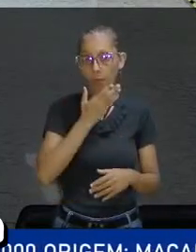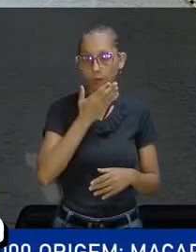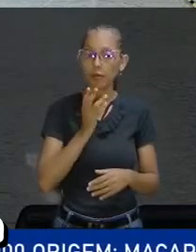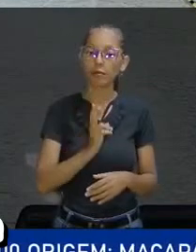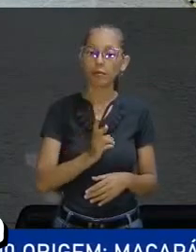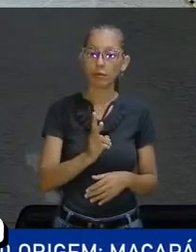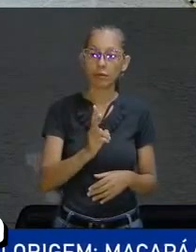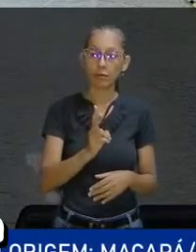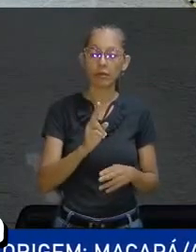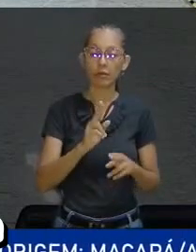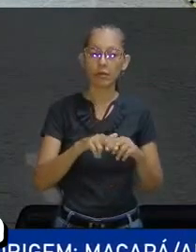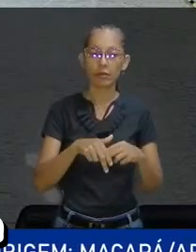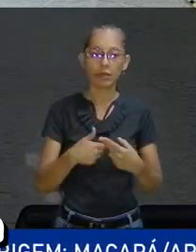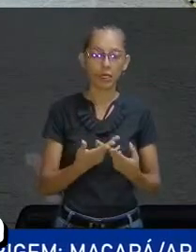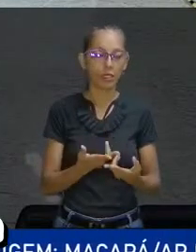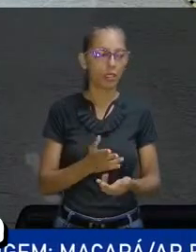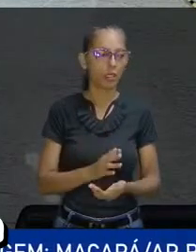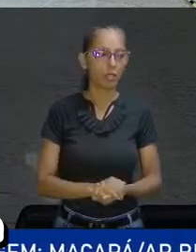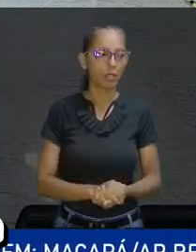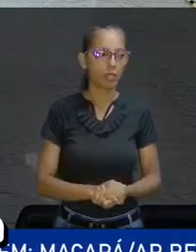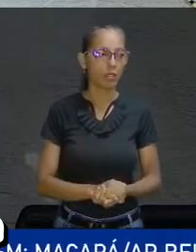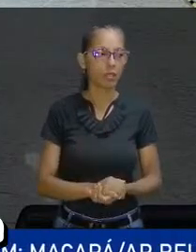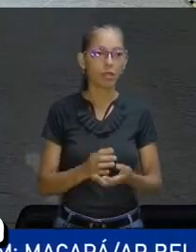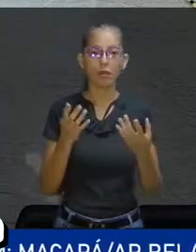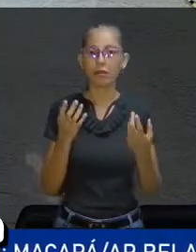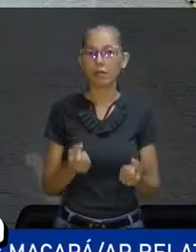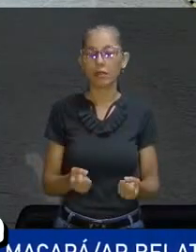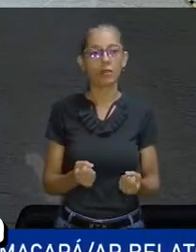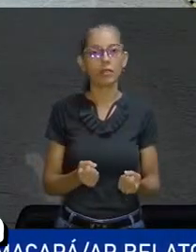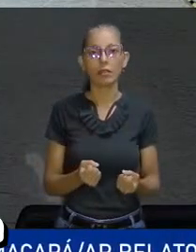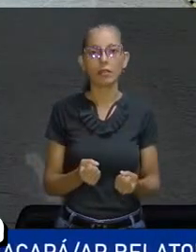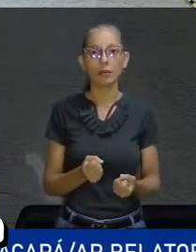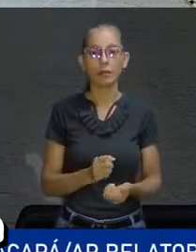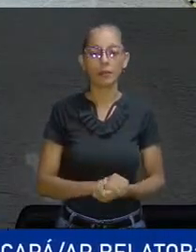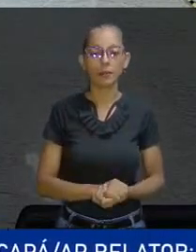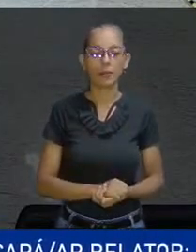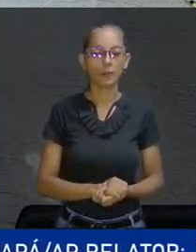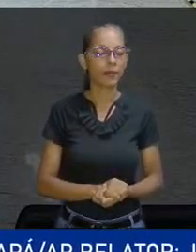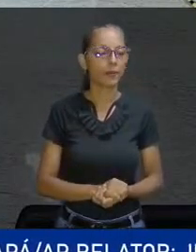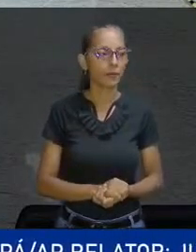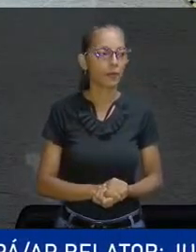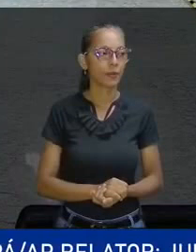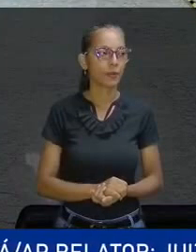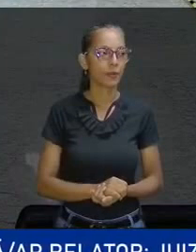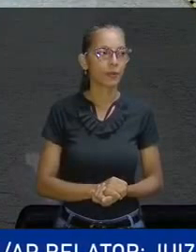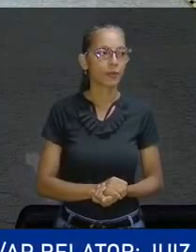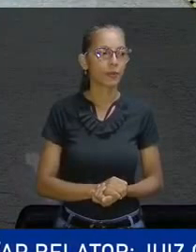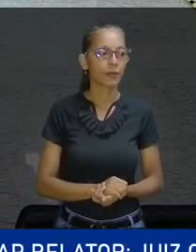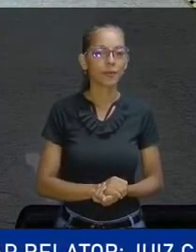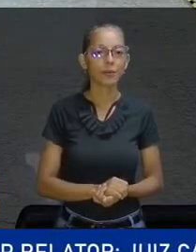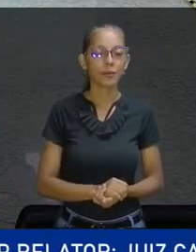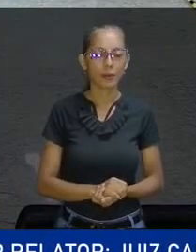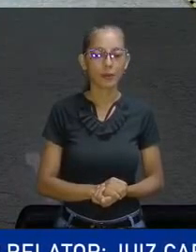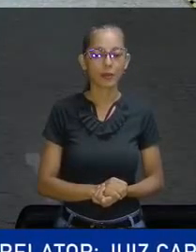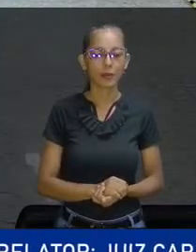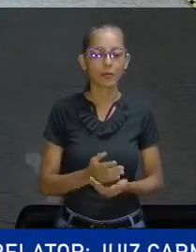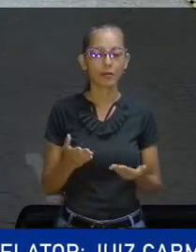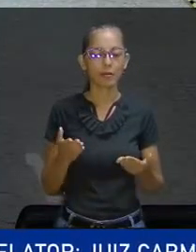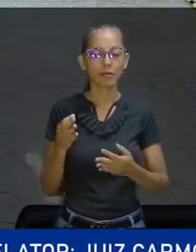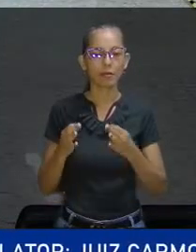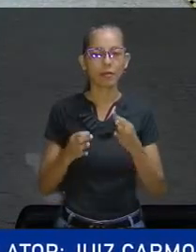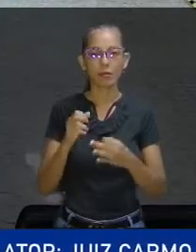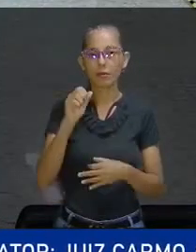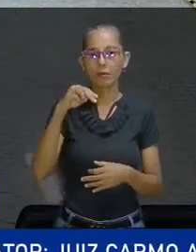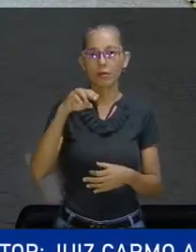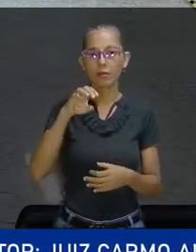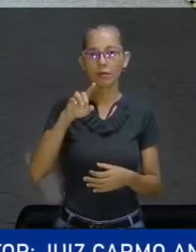essa razão, estou indeferindo essa preliminar. Como vota nessa preliminar, juiz Anselmo Gonçalves.